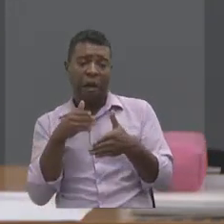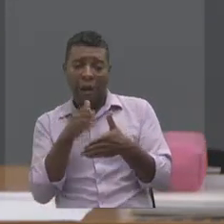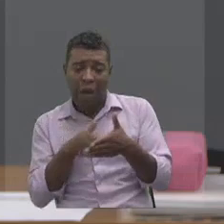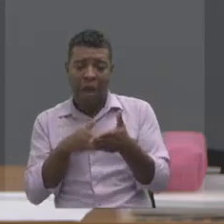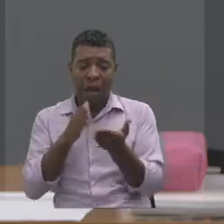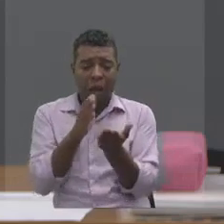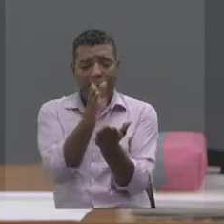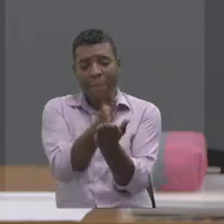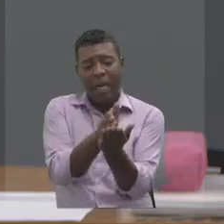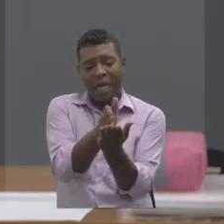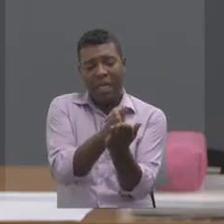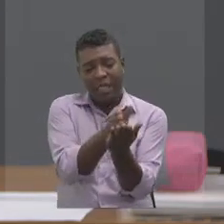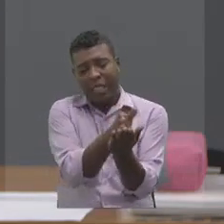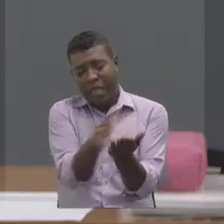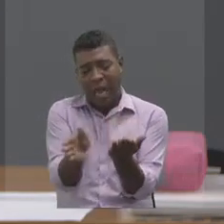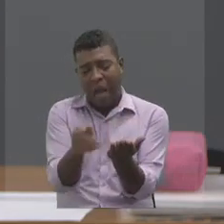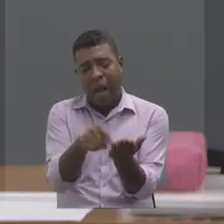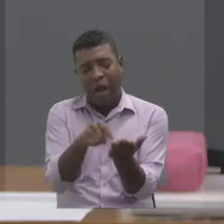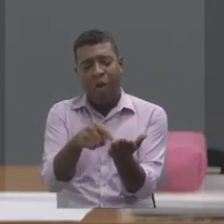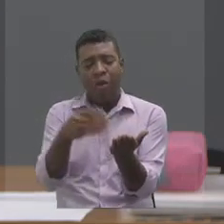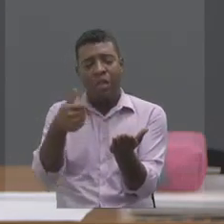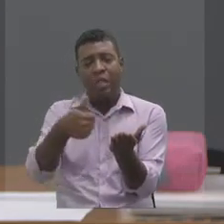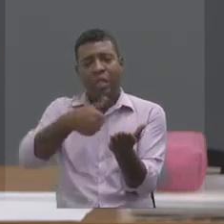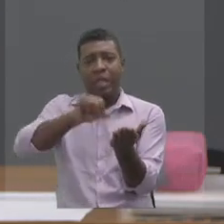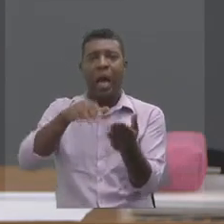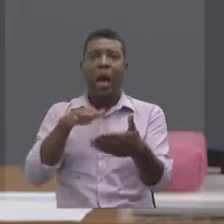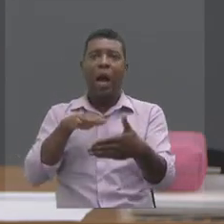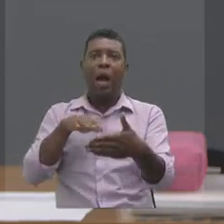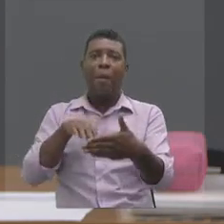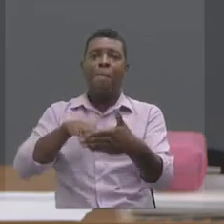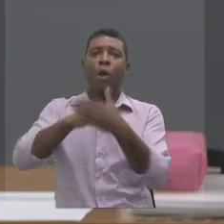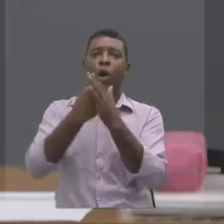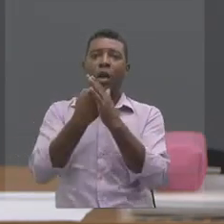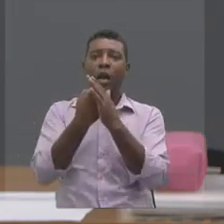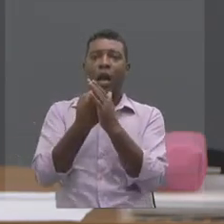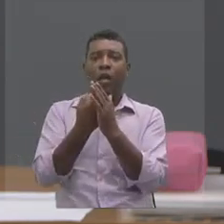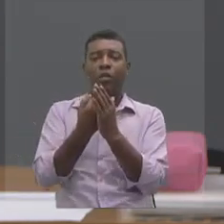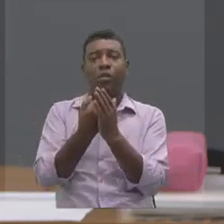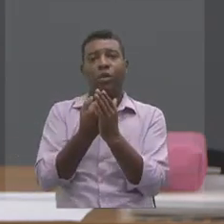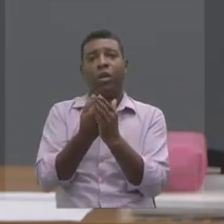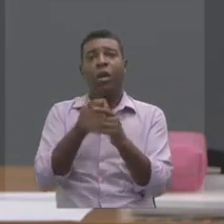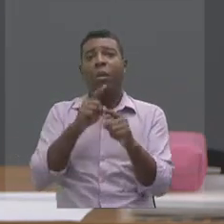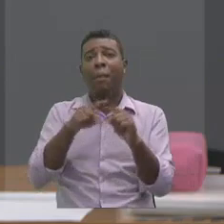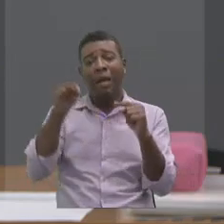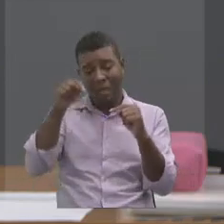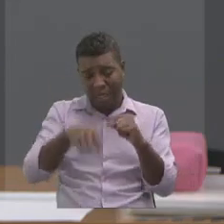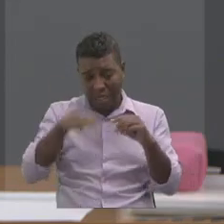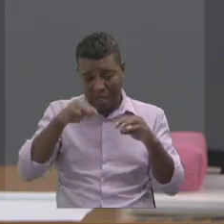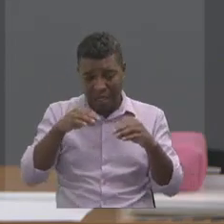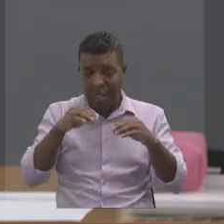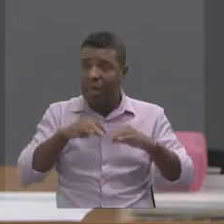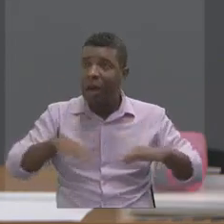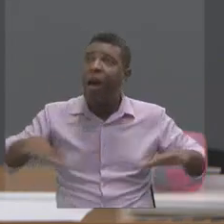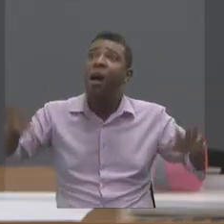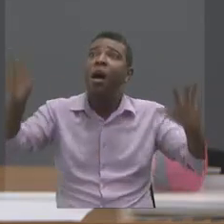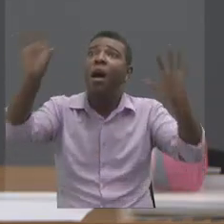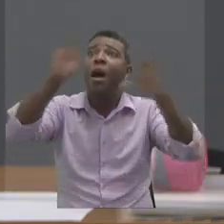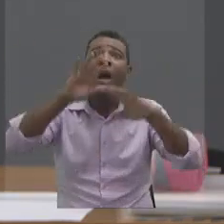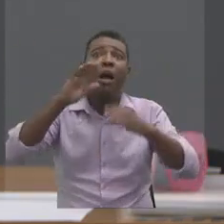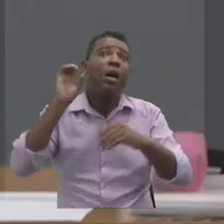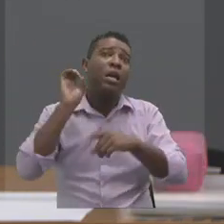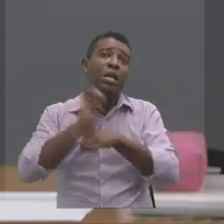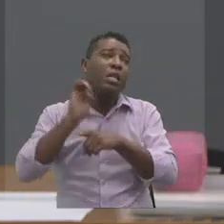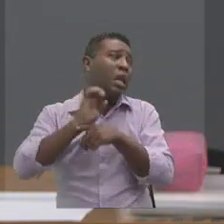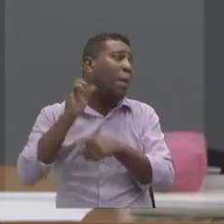me complementar se eu errar na informação que hoje em um trecho né totalmente interrompido né no nosso estado na nossa malha Rodoviária